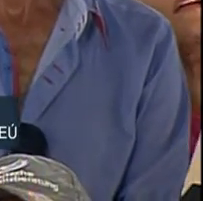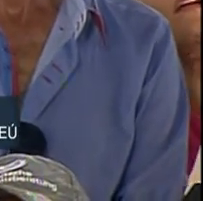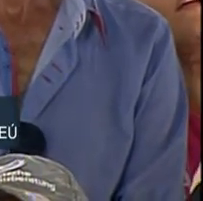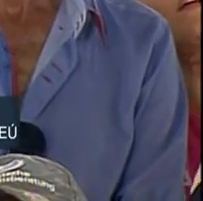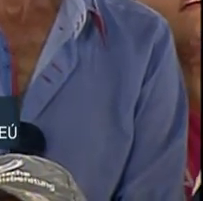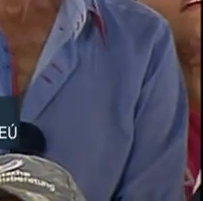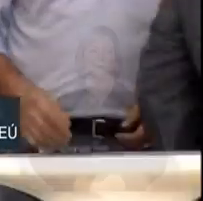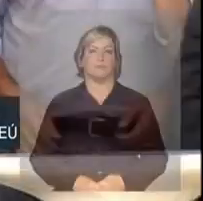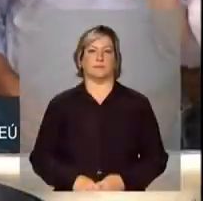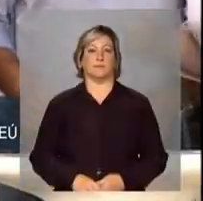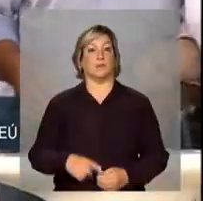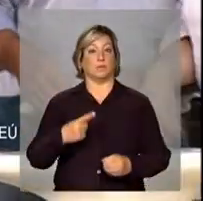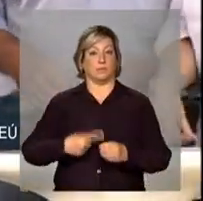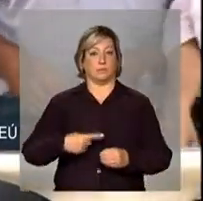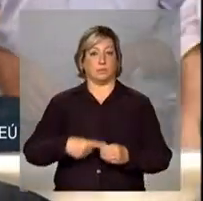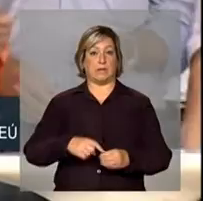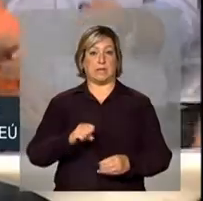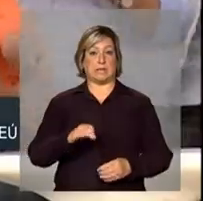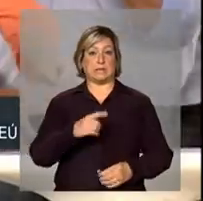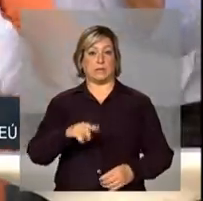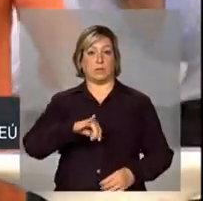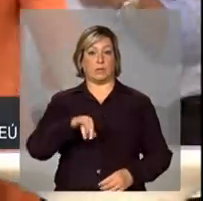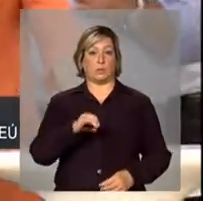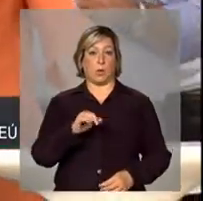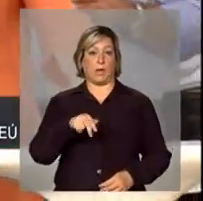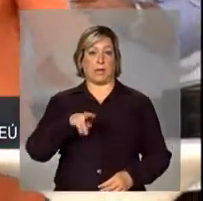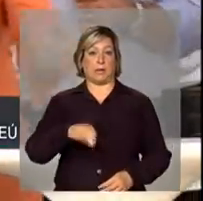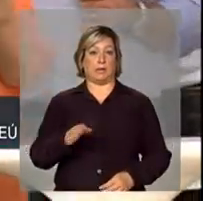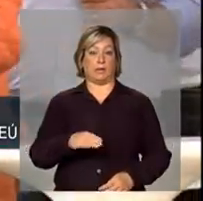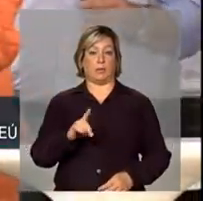De São Joaquim do Monte, João Tenório.